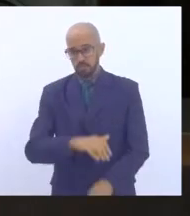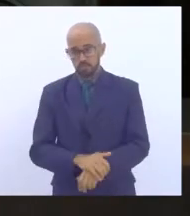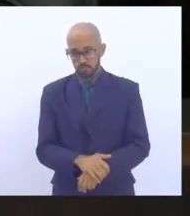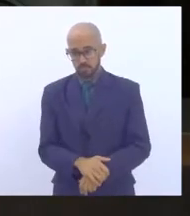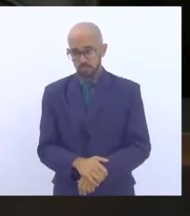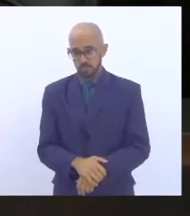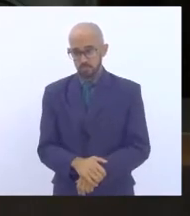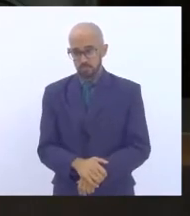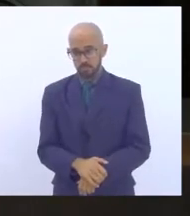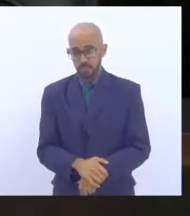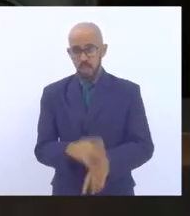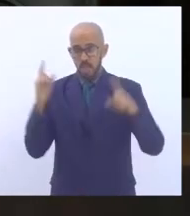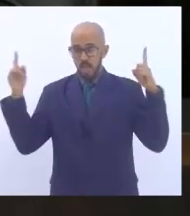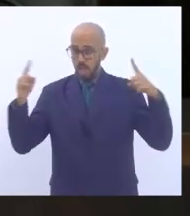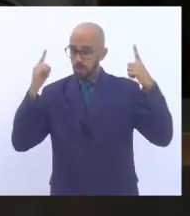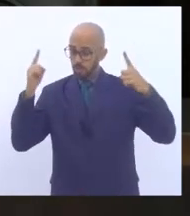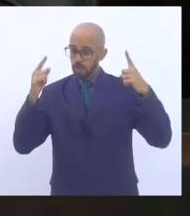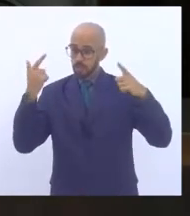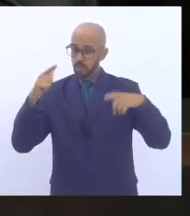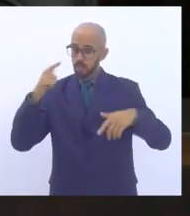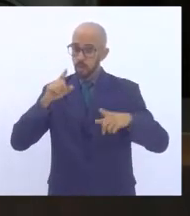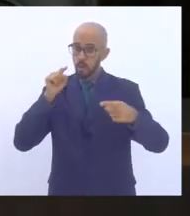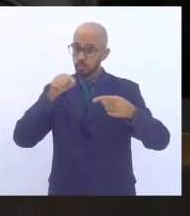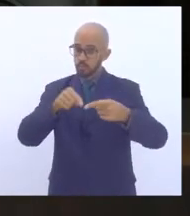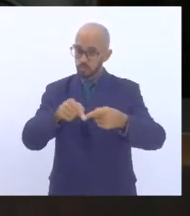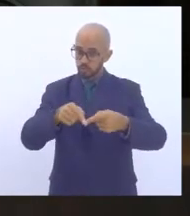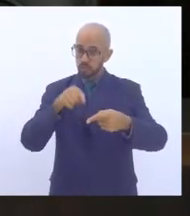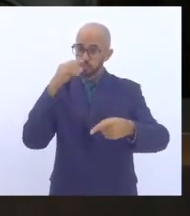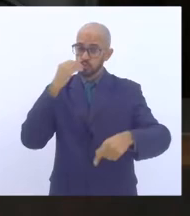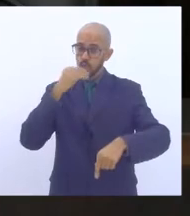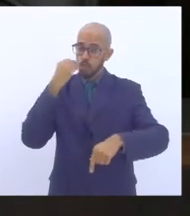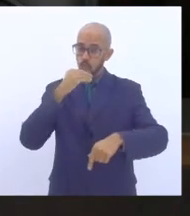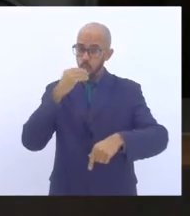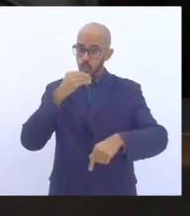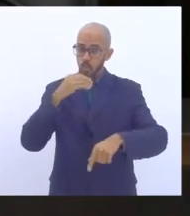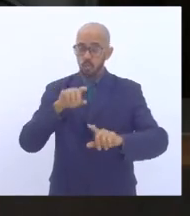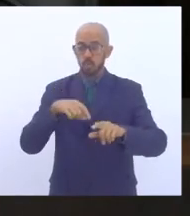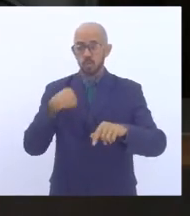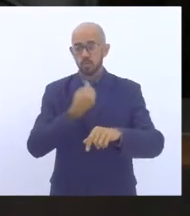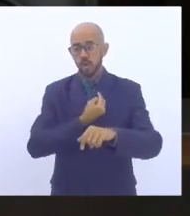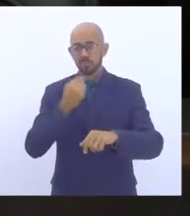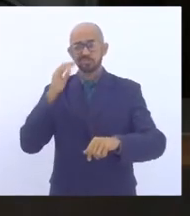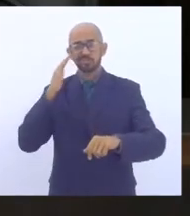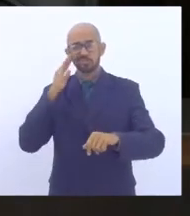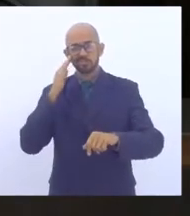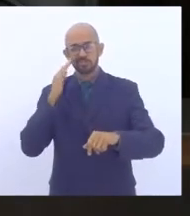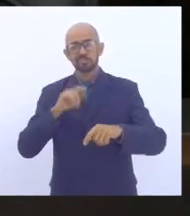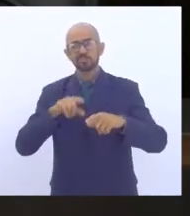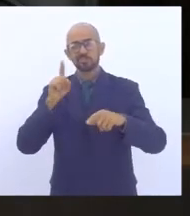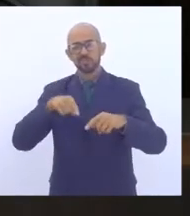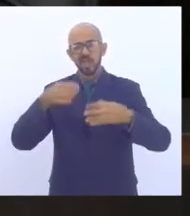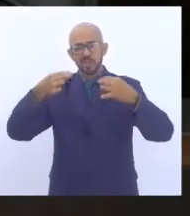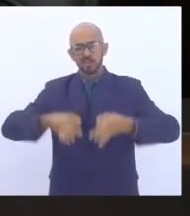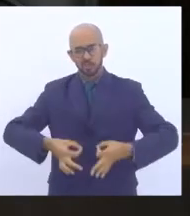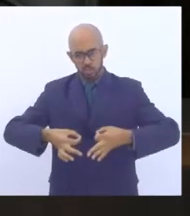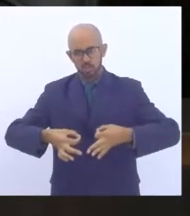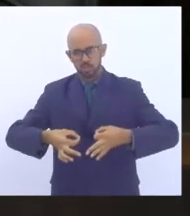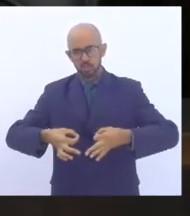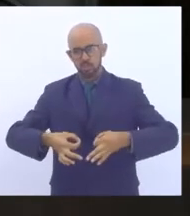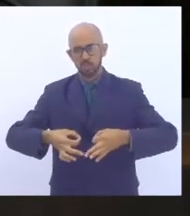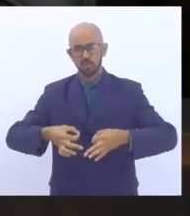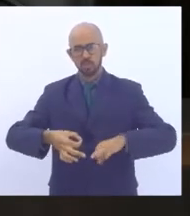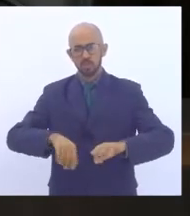saúde ambulâncias tem fins lucrativos e a gente entende que que é muito justo